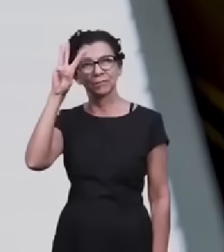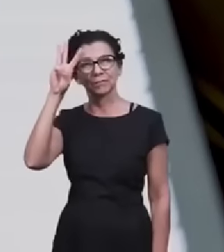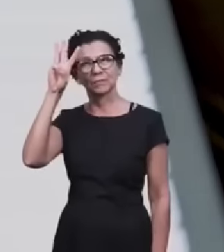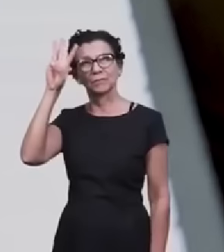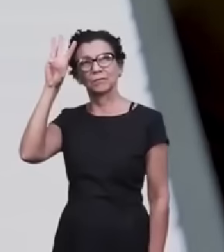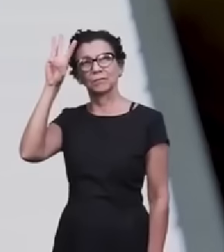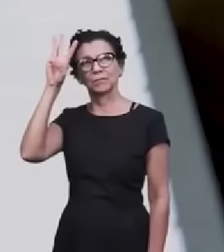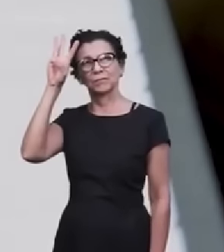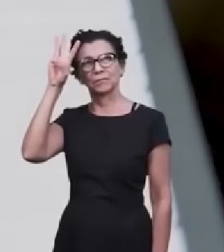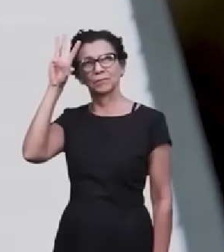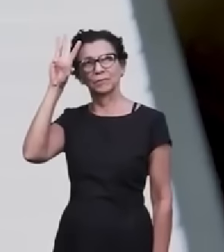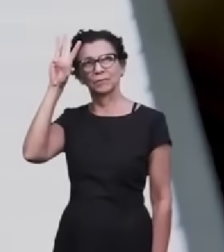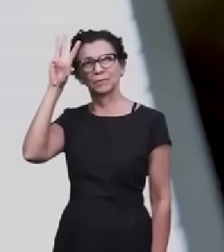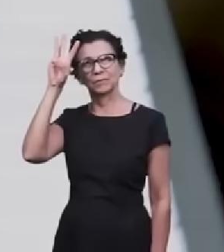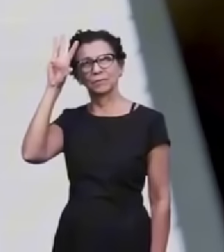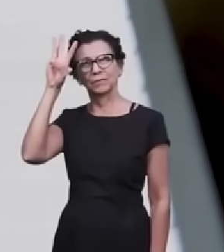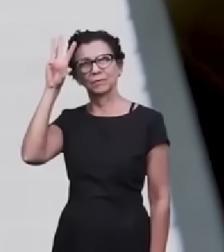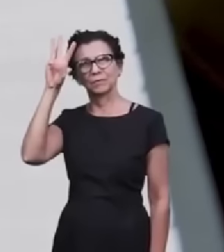oh que